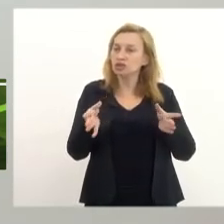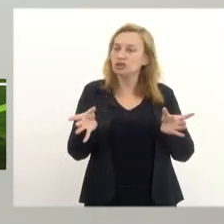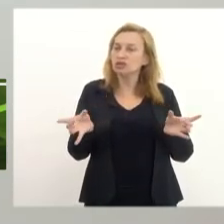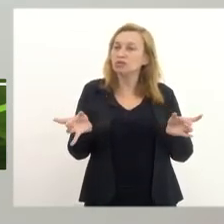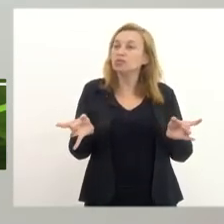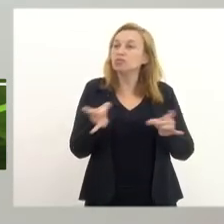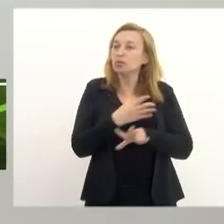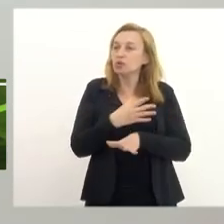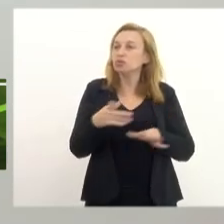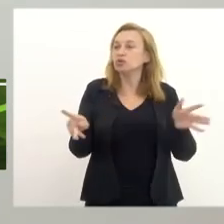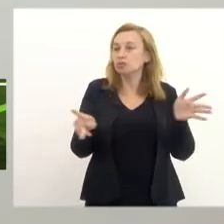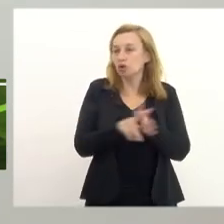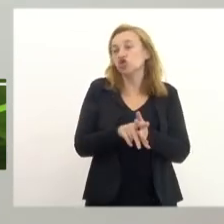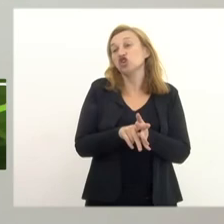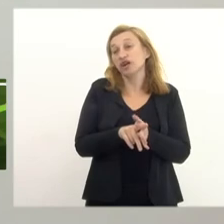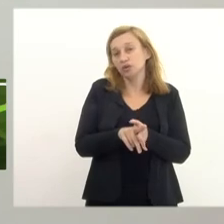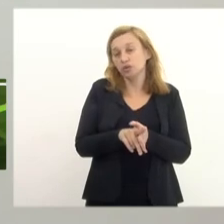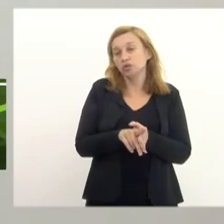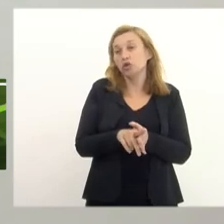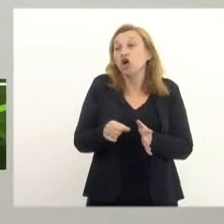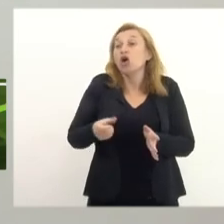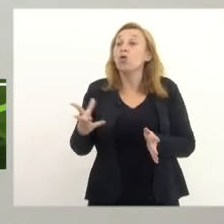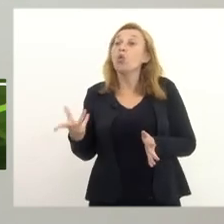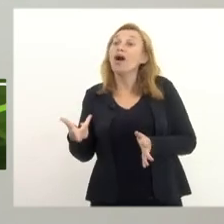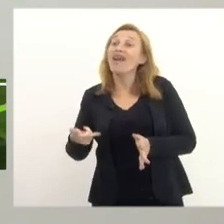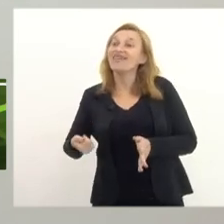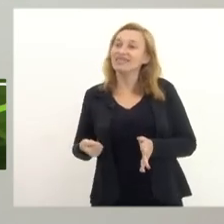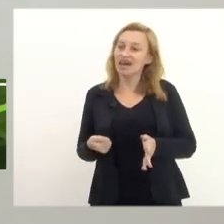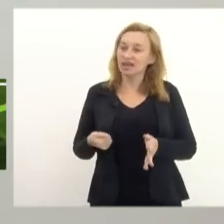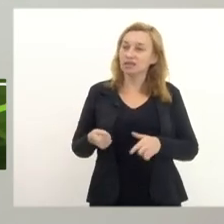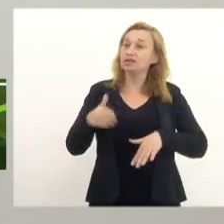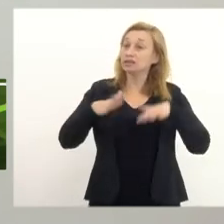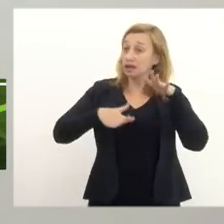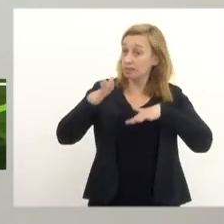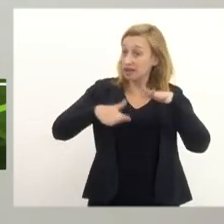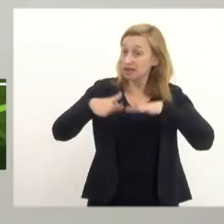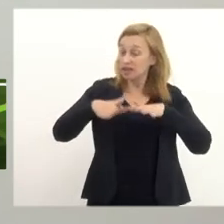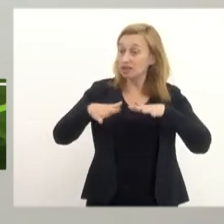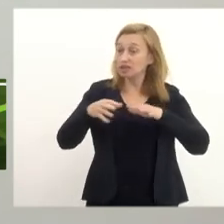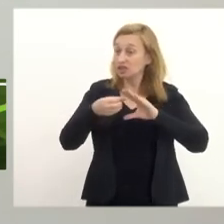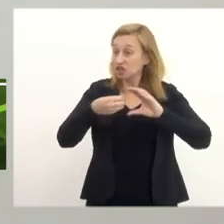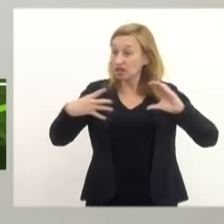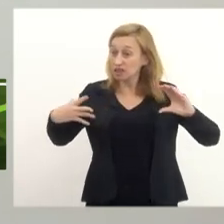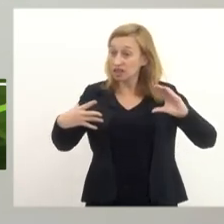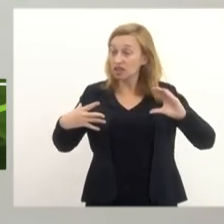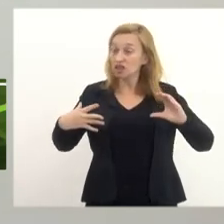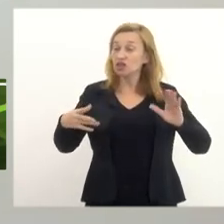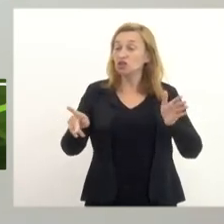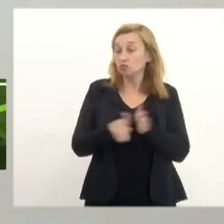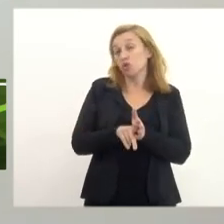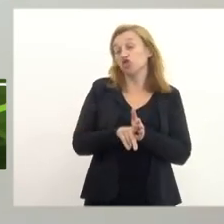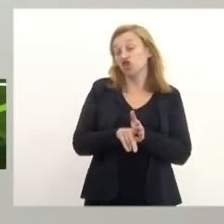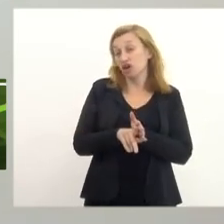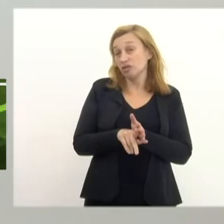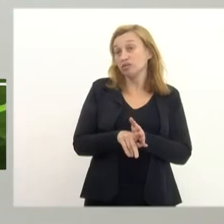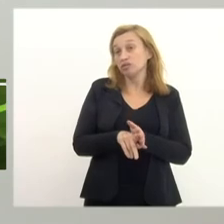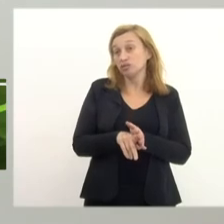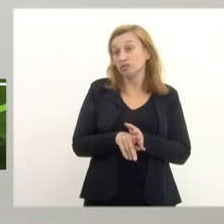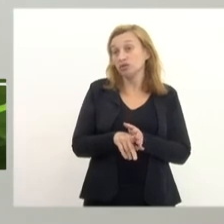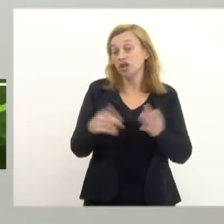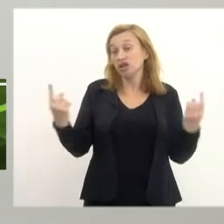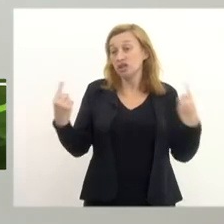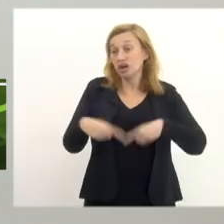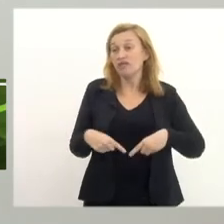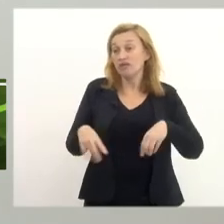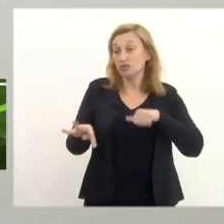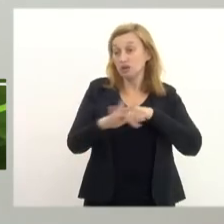projeto, qualidade, é, dependendo das características do projeto, para atender os desafios